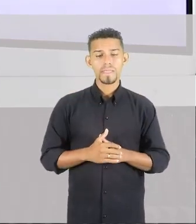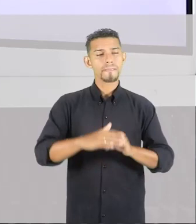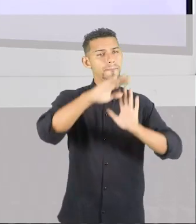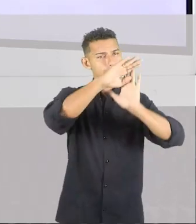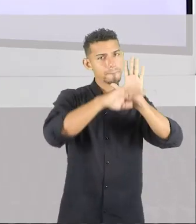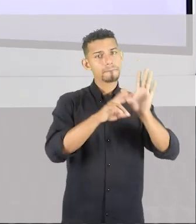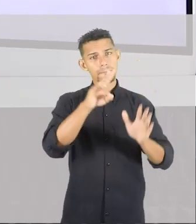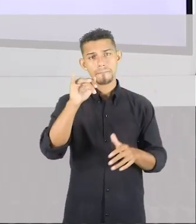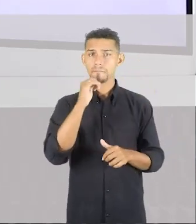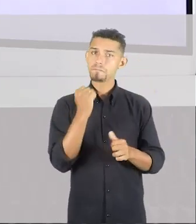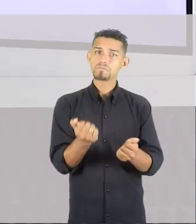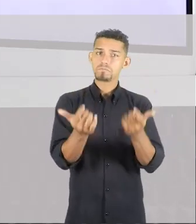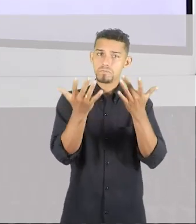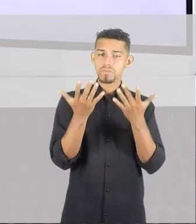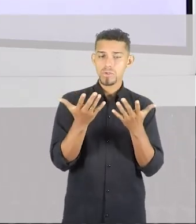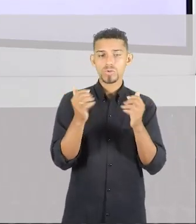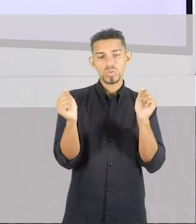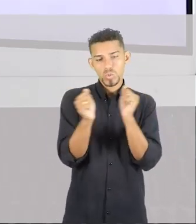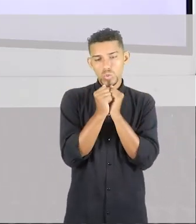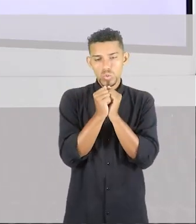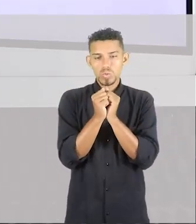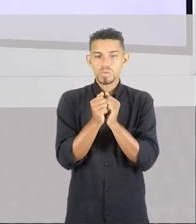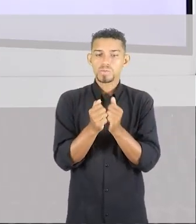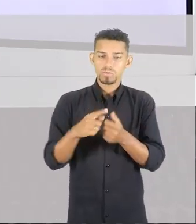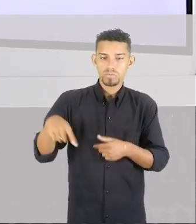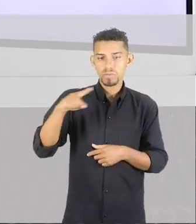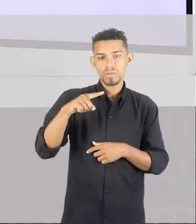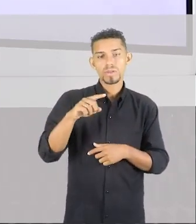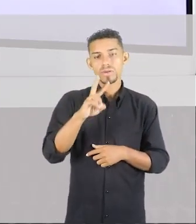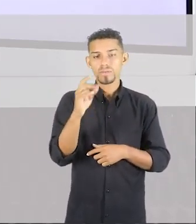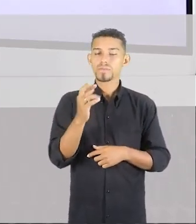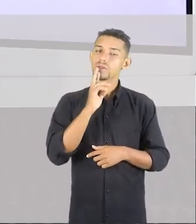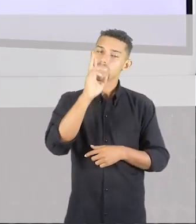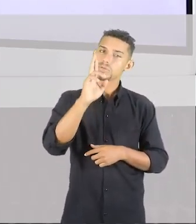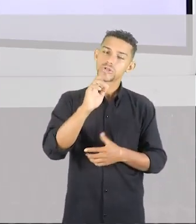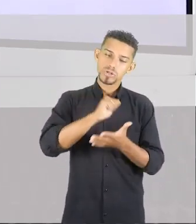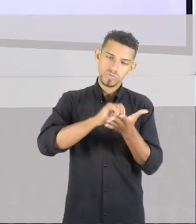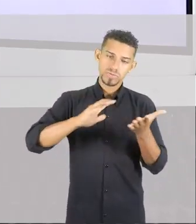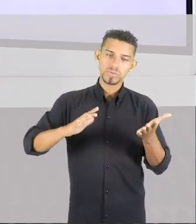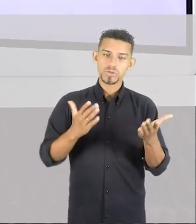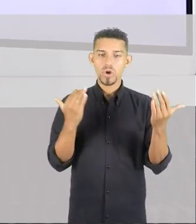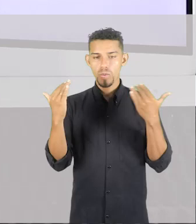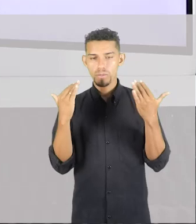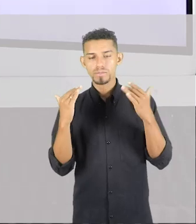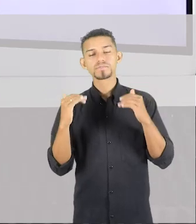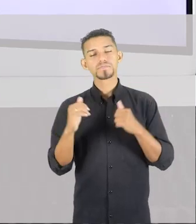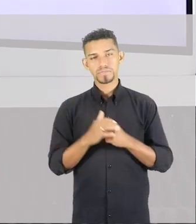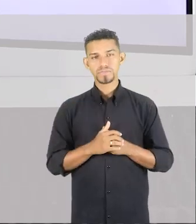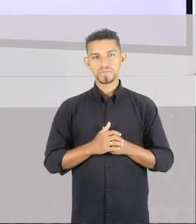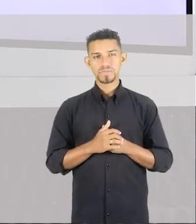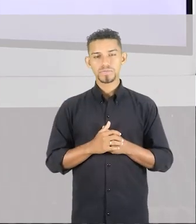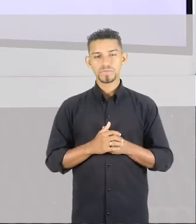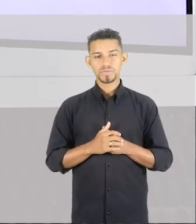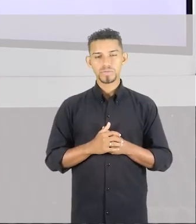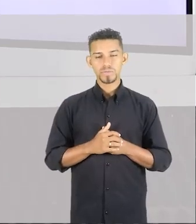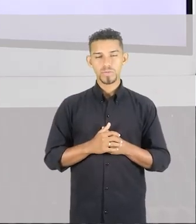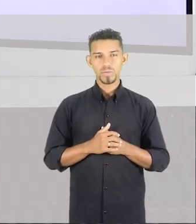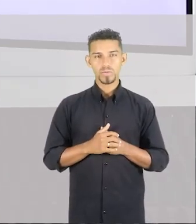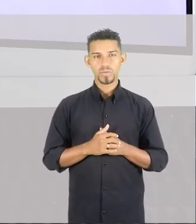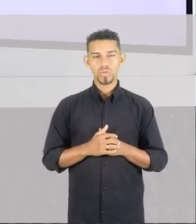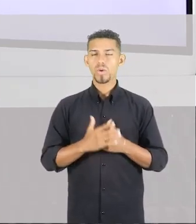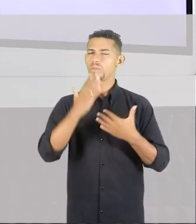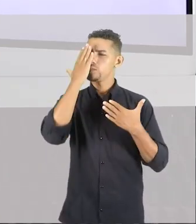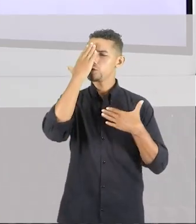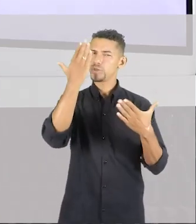que você vai receber também junto para poder resolver os exercícios e comparar com os gabaritos que tem lá no final. Beleza?